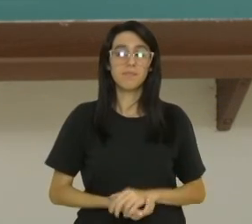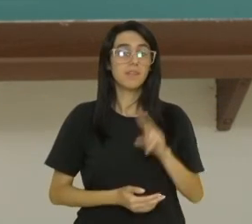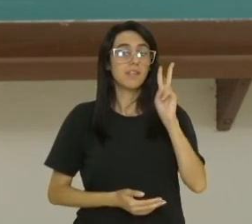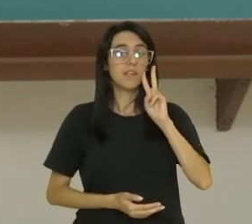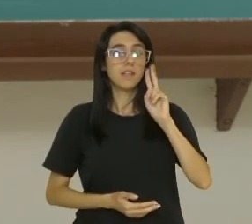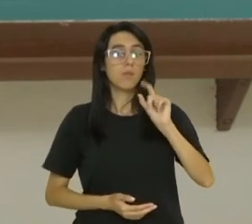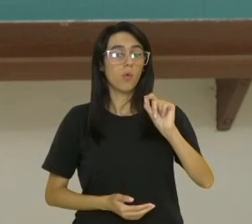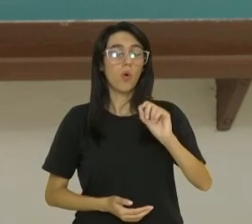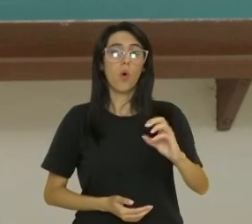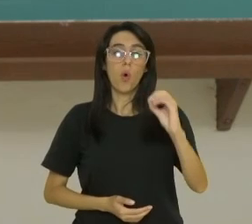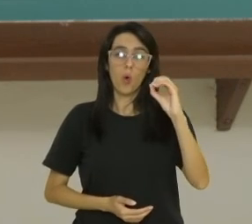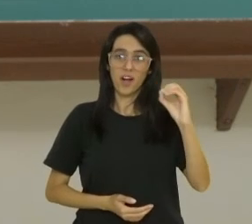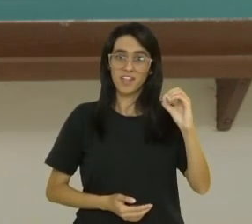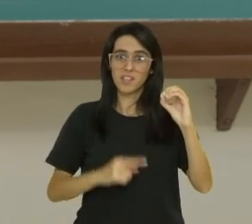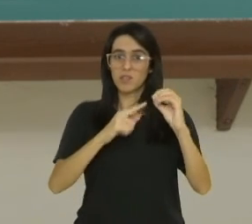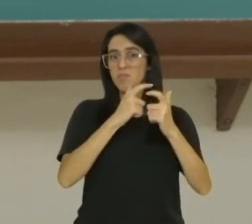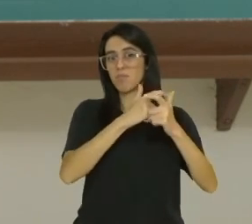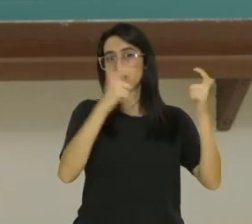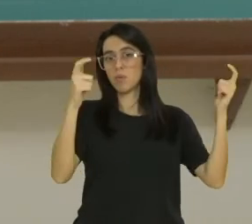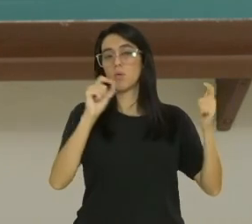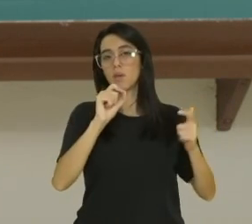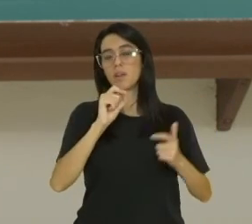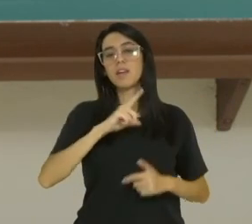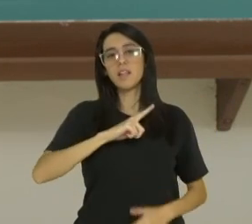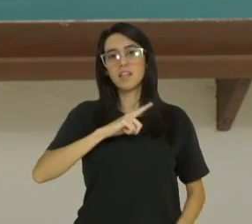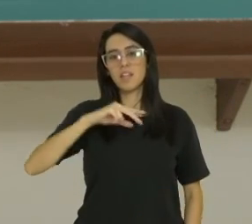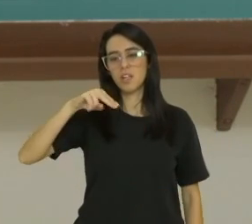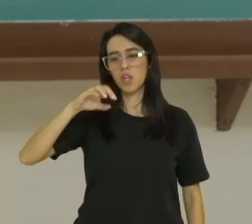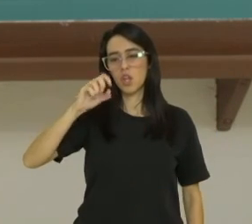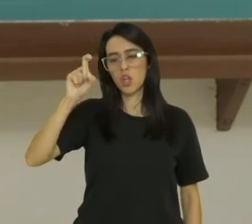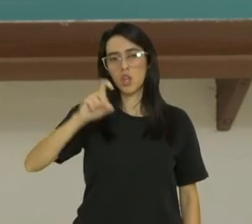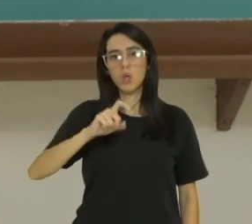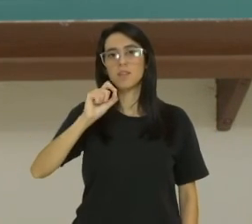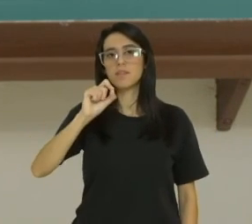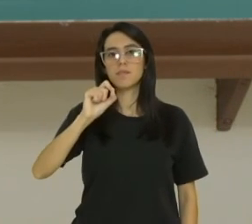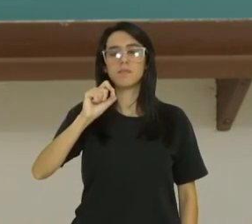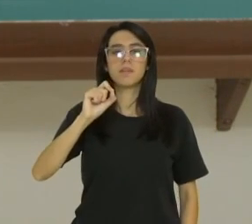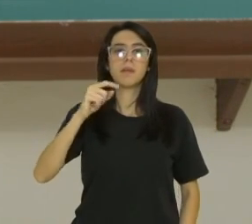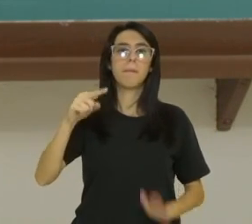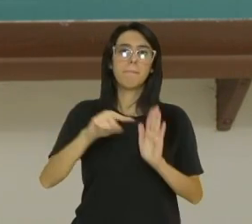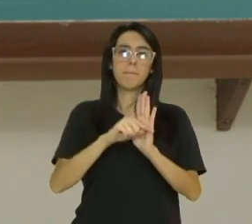que o oxigênio, na maioria dos casos, apresenta NOx -2.